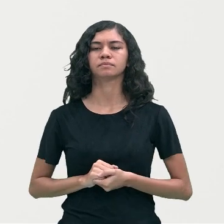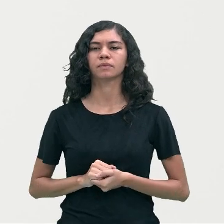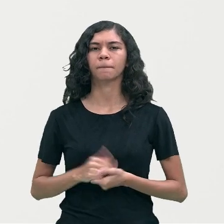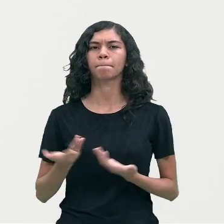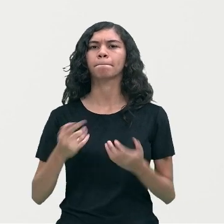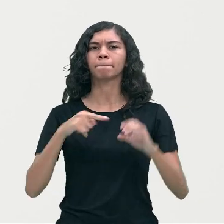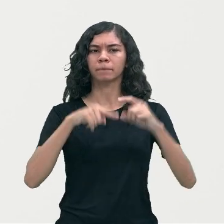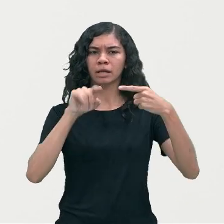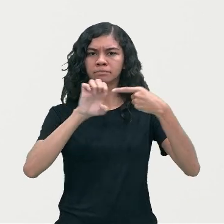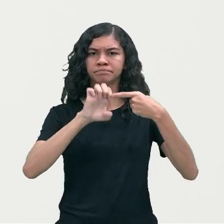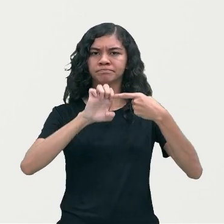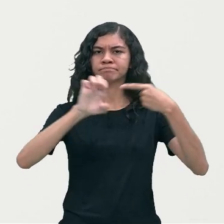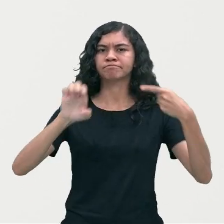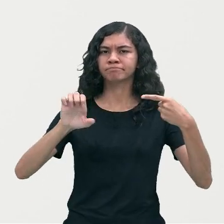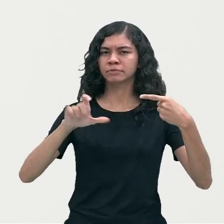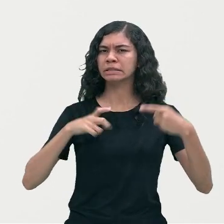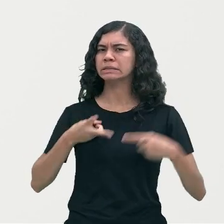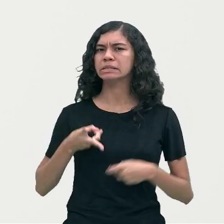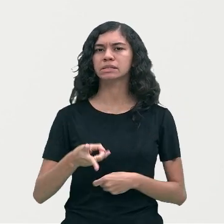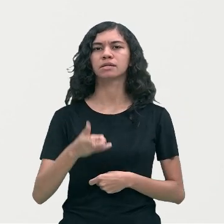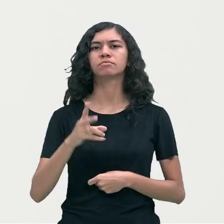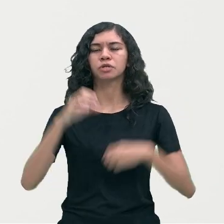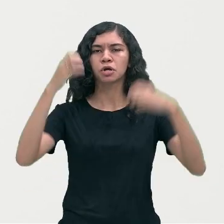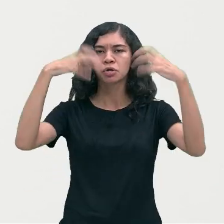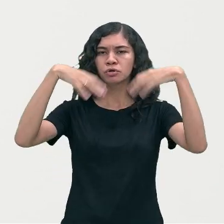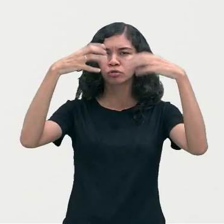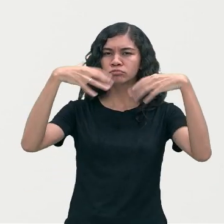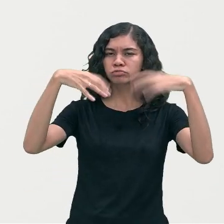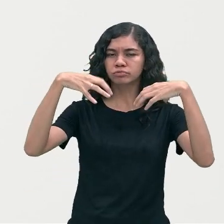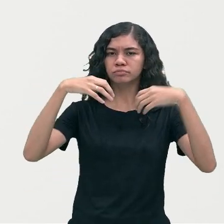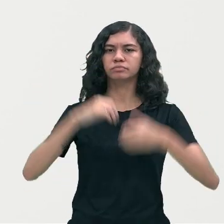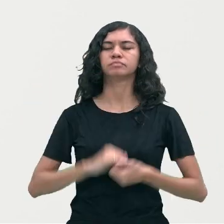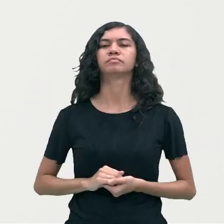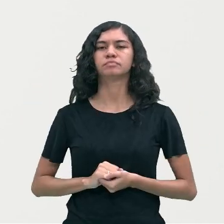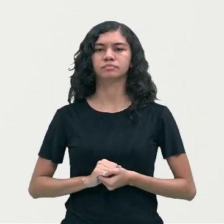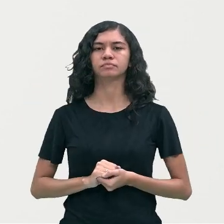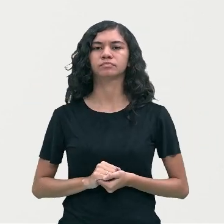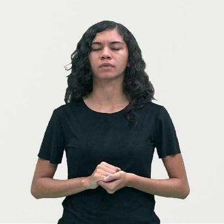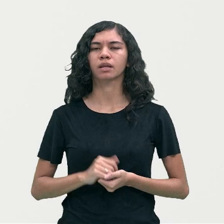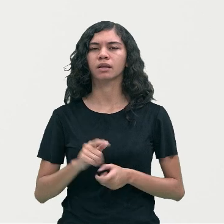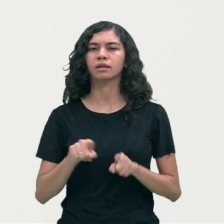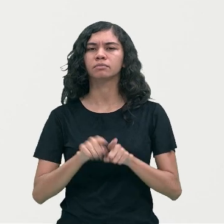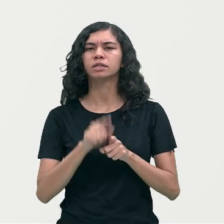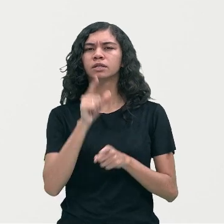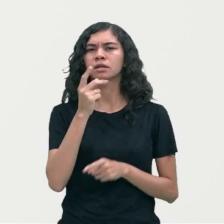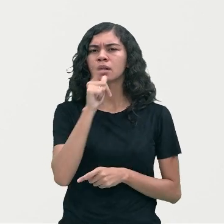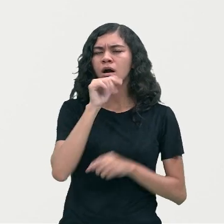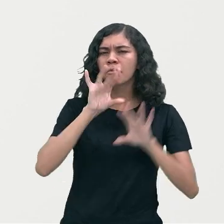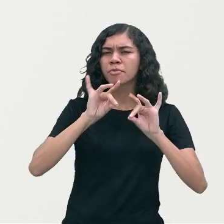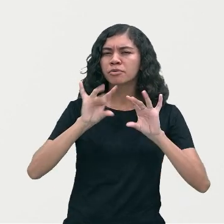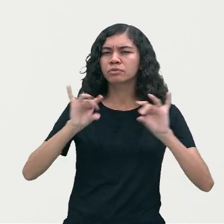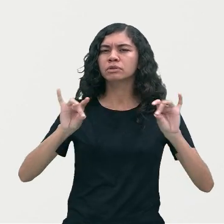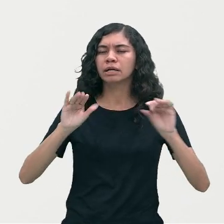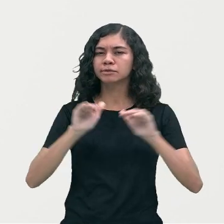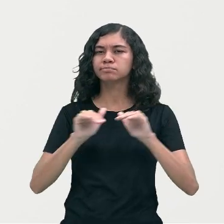vamos ter aqui chuvas frequentes e abundantes e a nossa umidade dessa região também vai ser